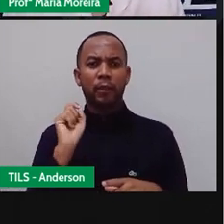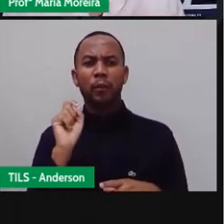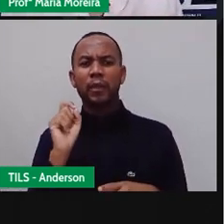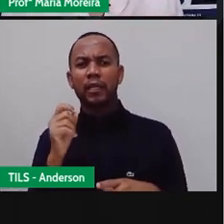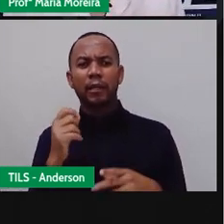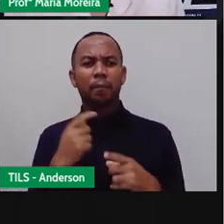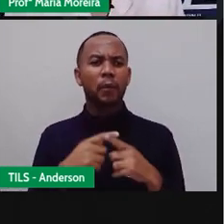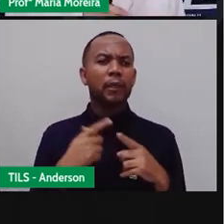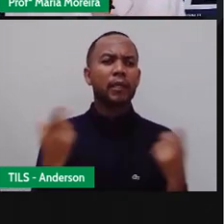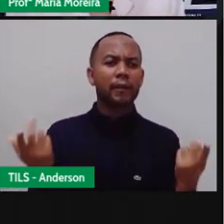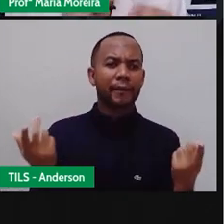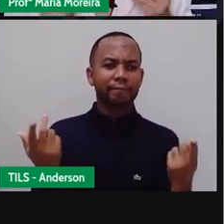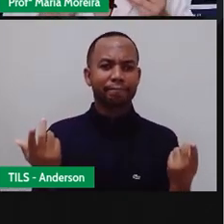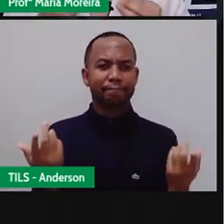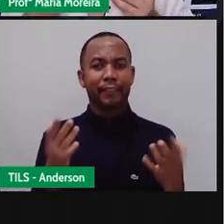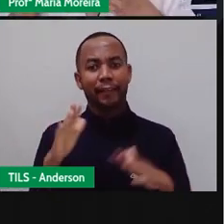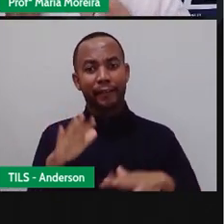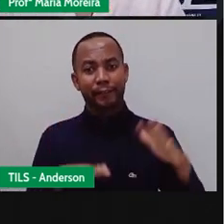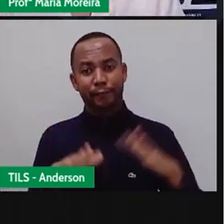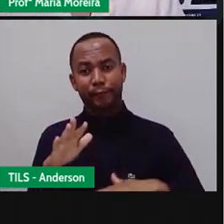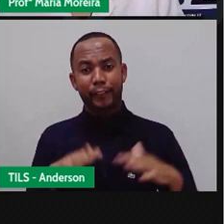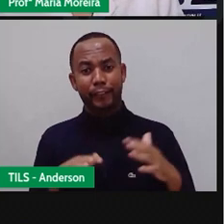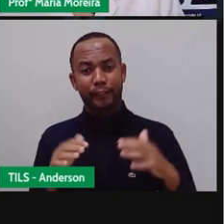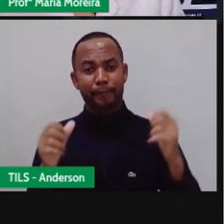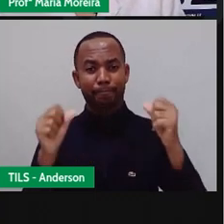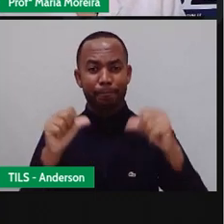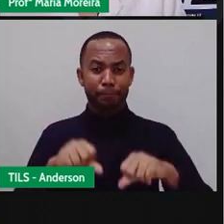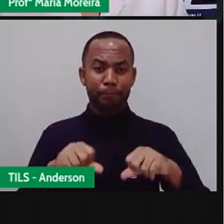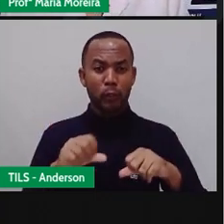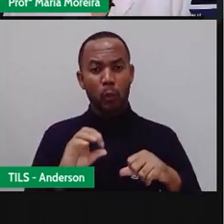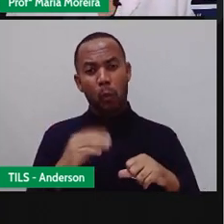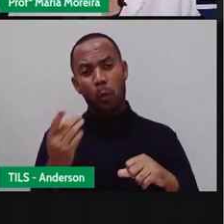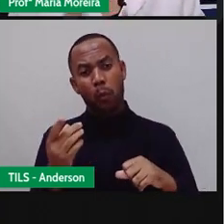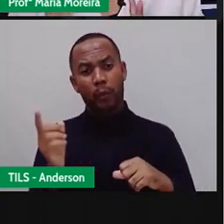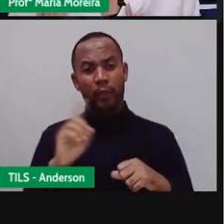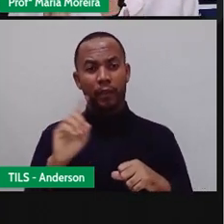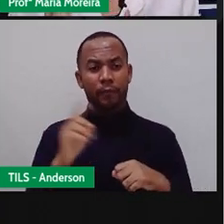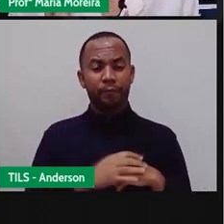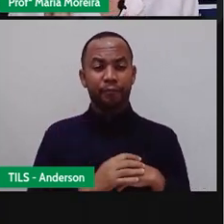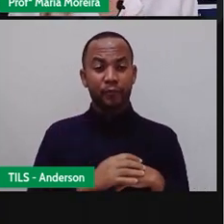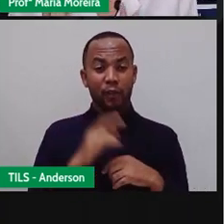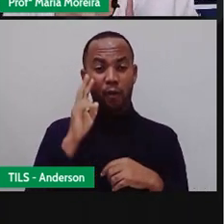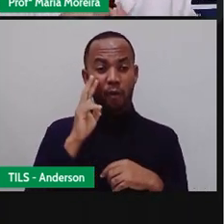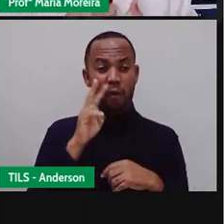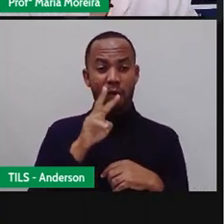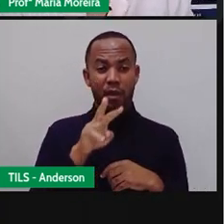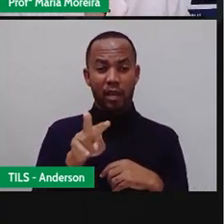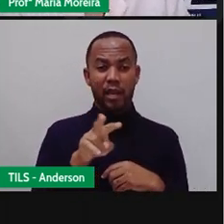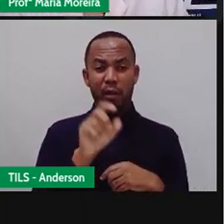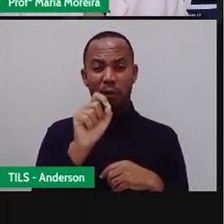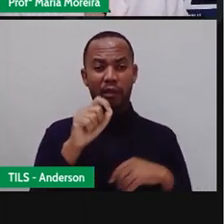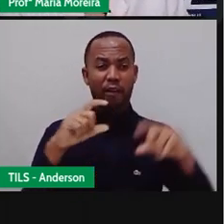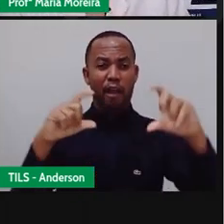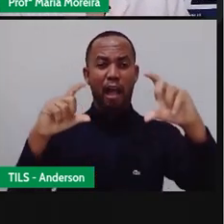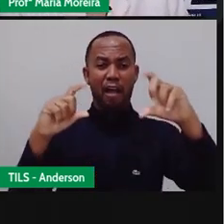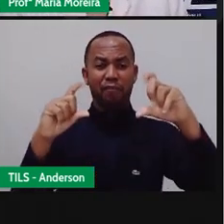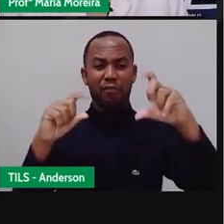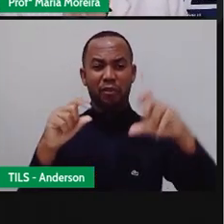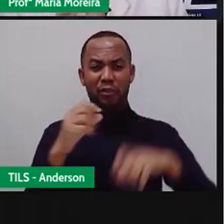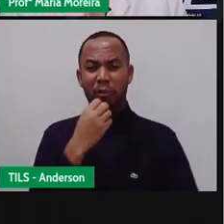interfere na natureza de uma maneira o que é diferente né isso tipo se olharmos né pelo aluno